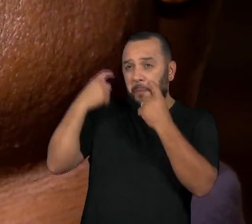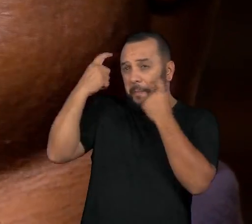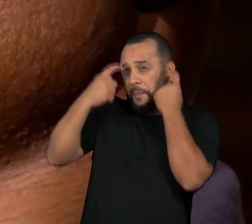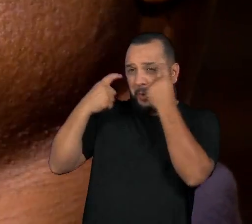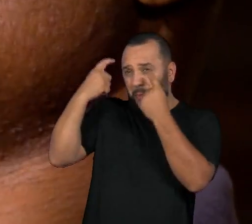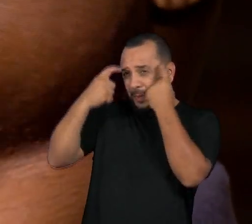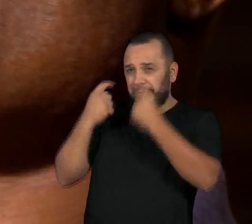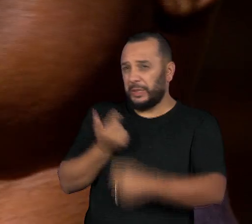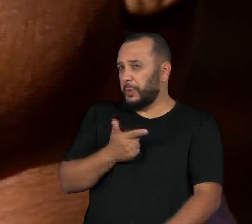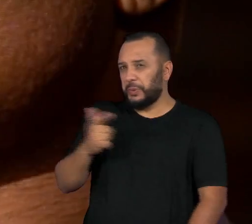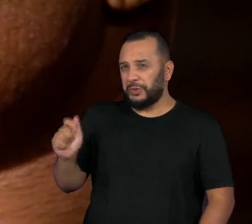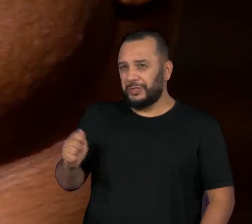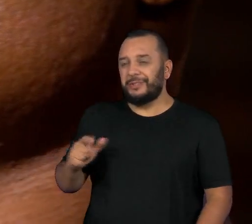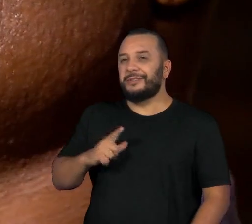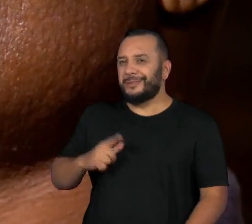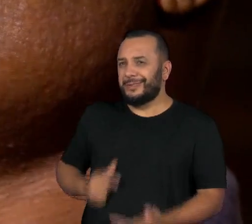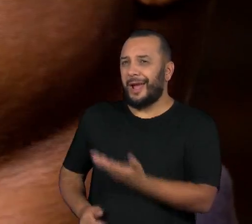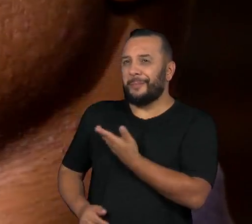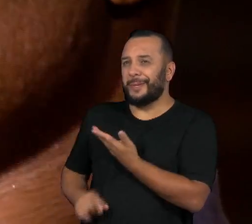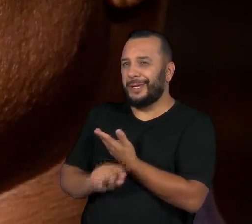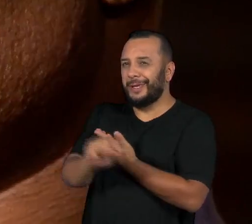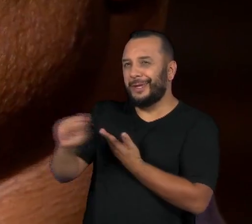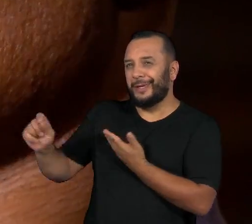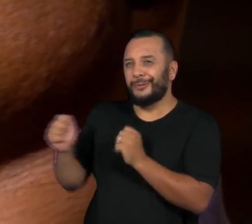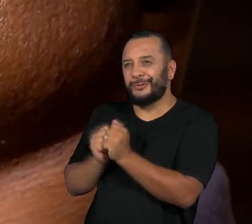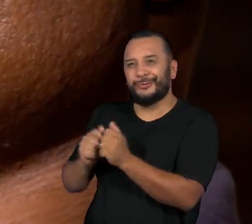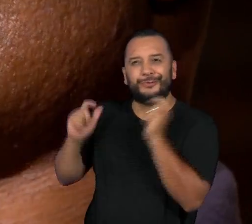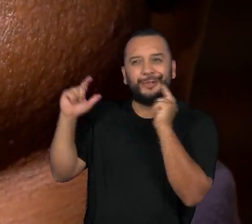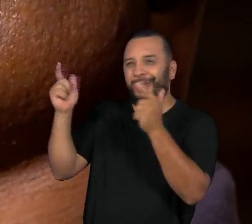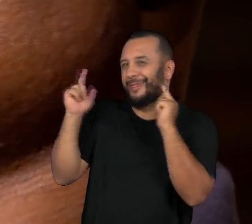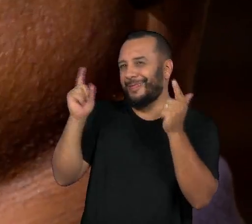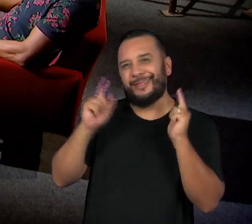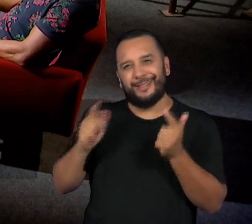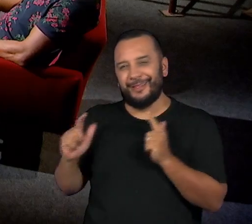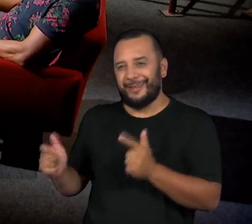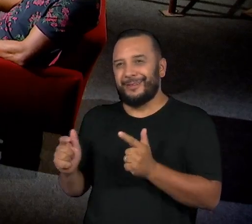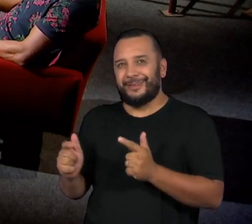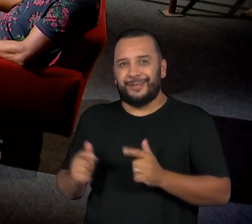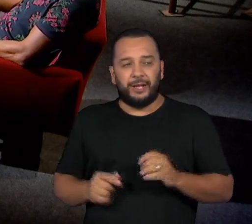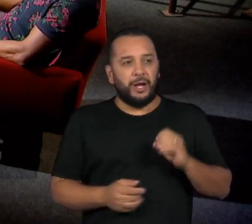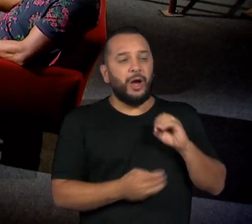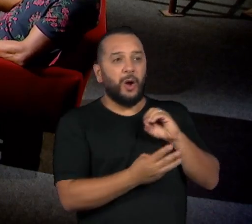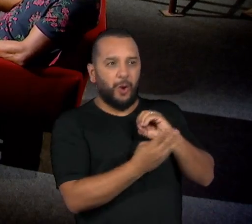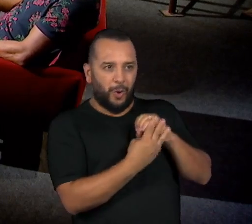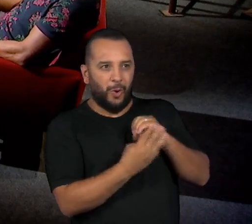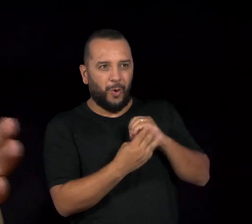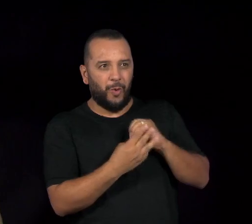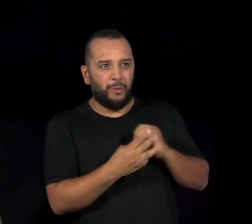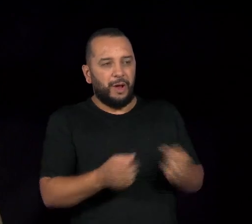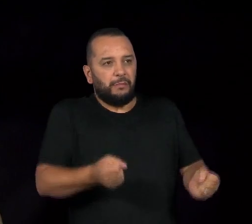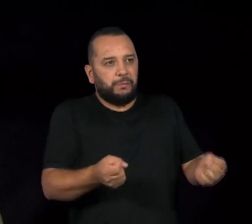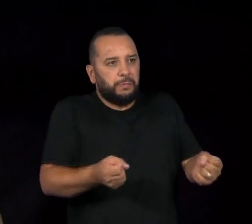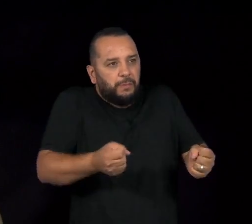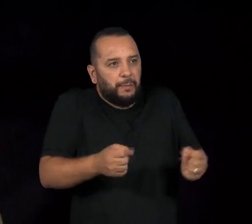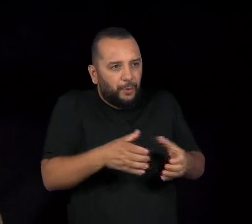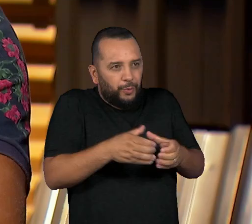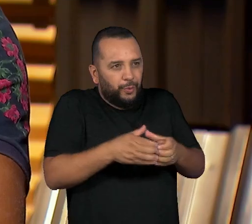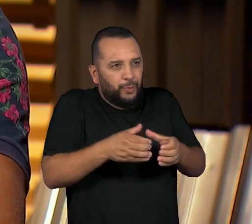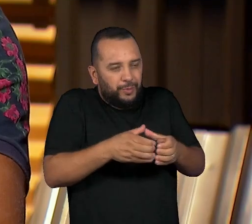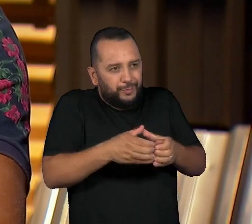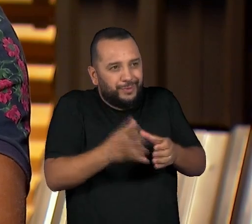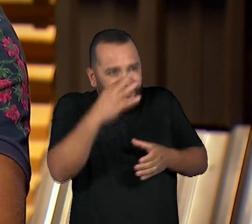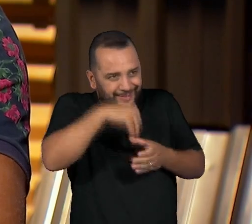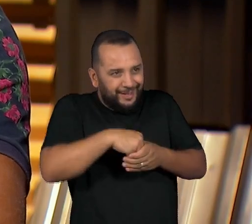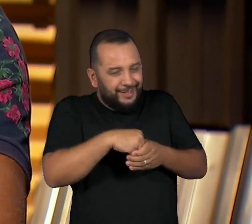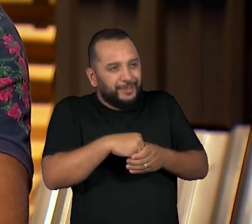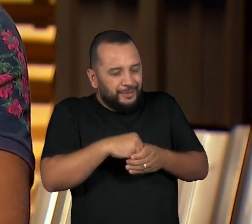preocupação. Um monte de amigo, se divertindo, né? Uma Kombizinha ali com a delegação inteira, né? Dentro da